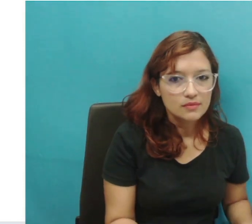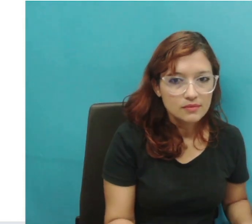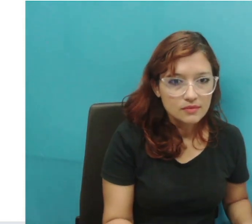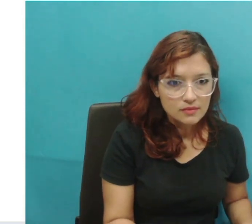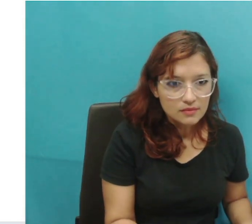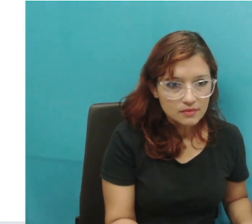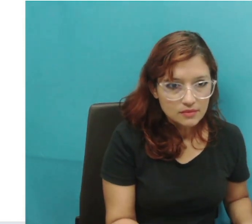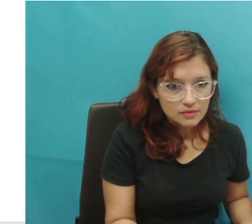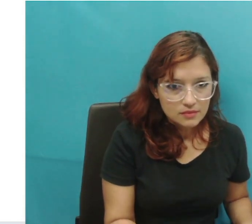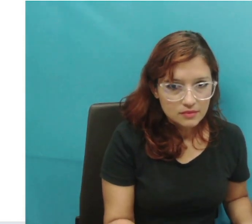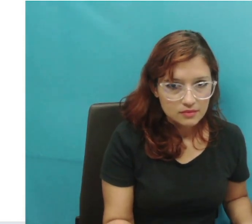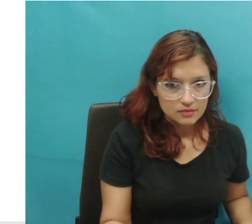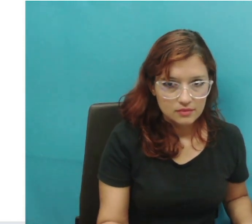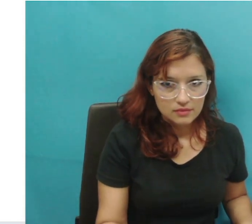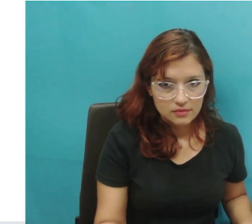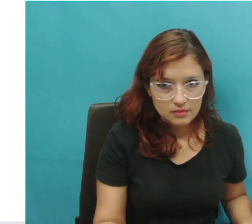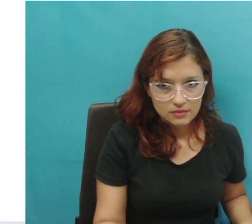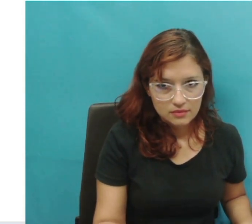Esse N aqui